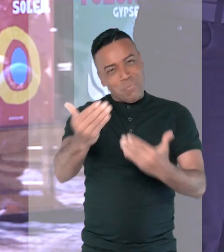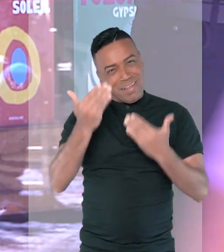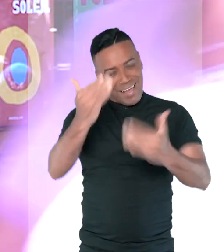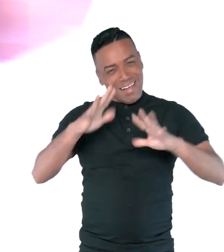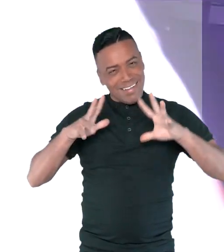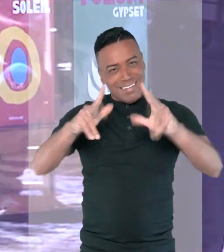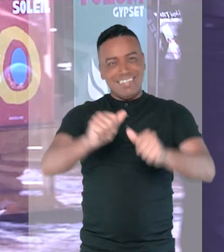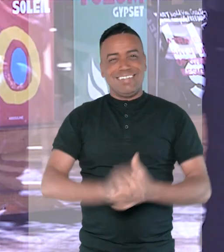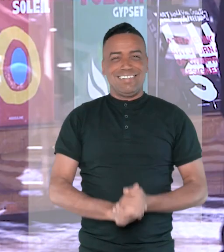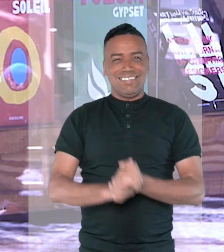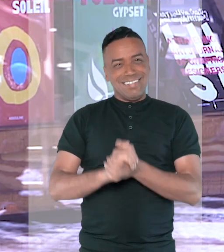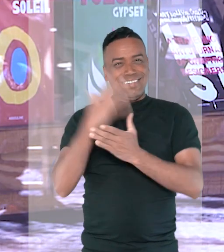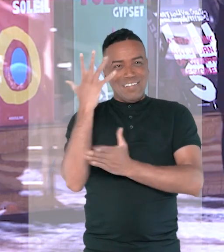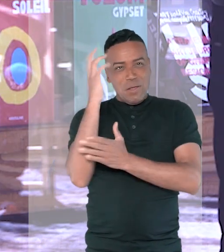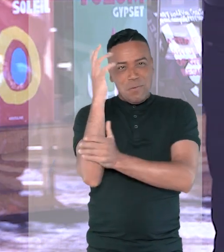Muito obrigada.